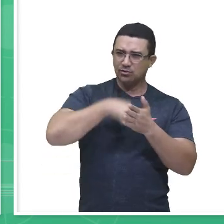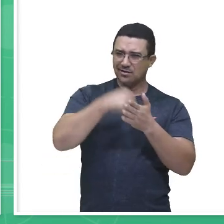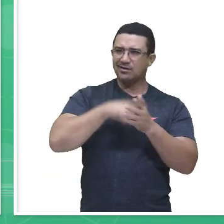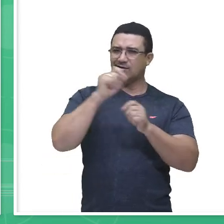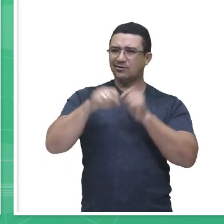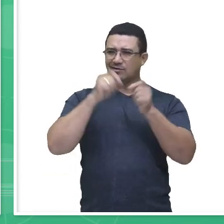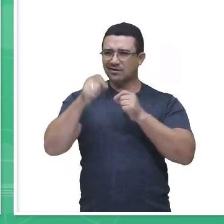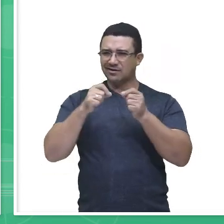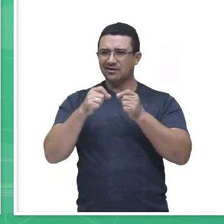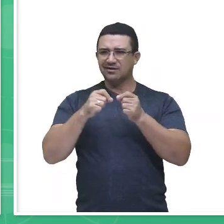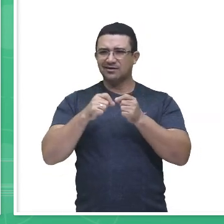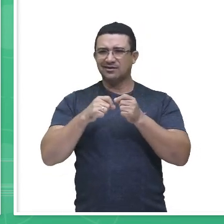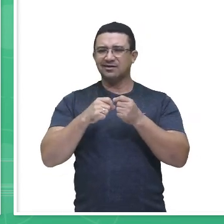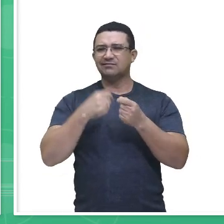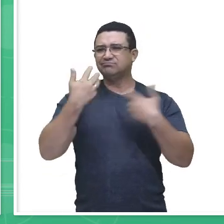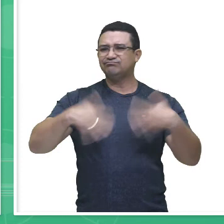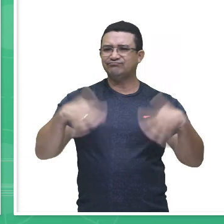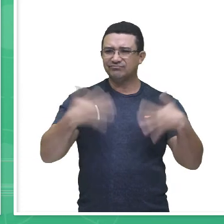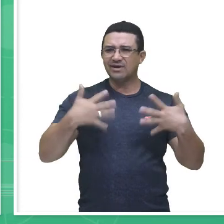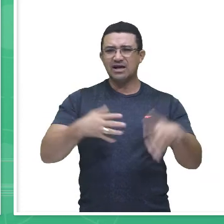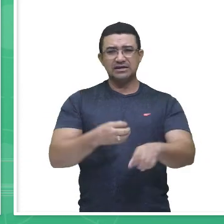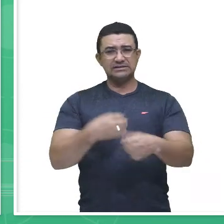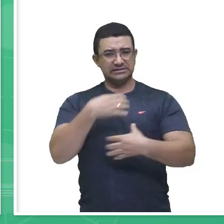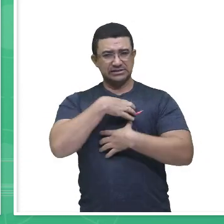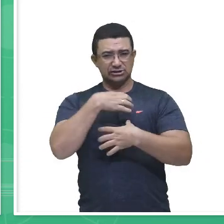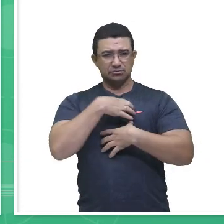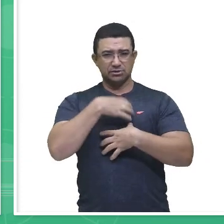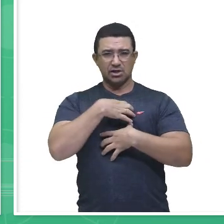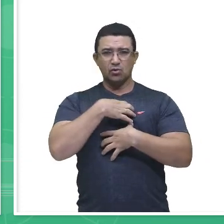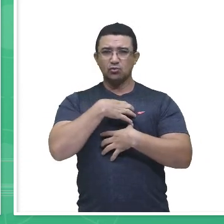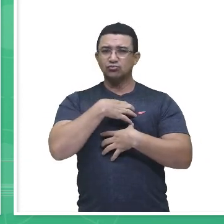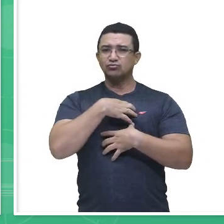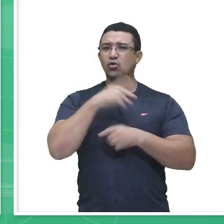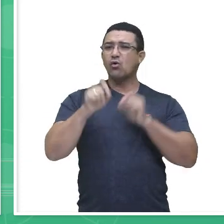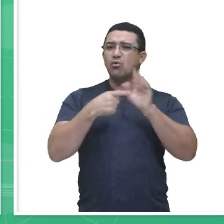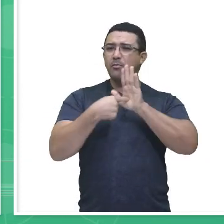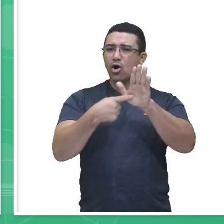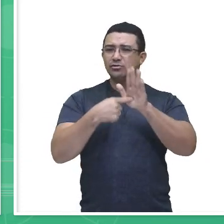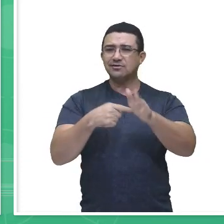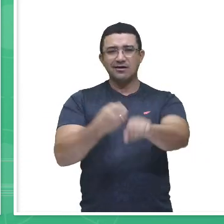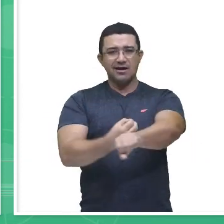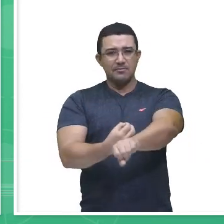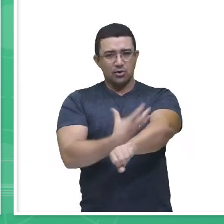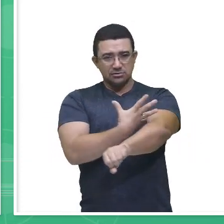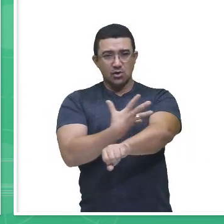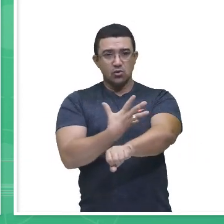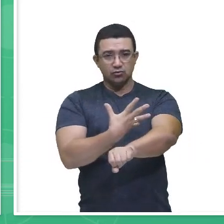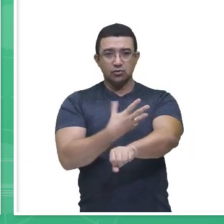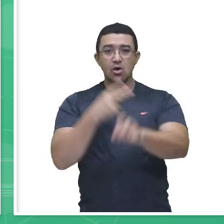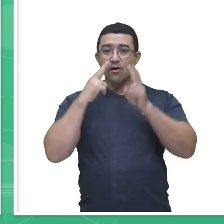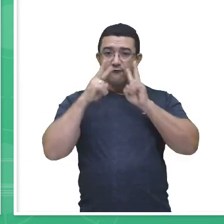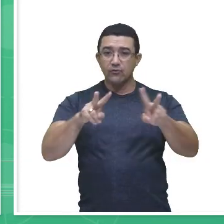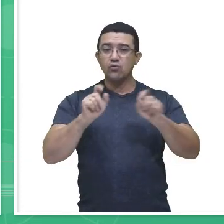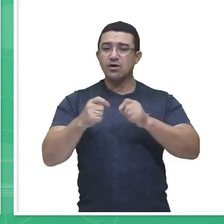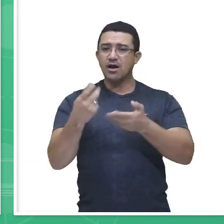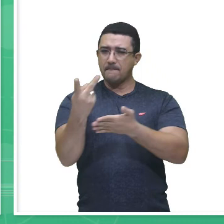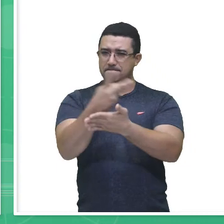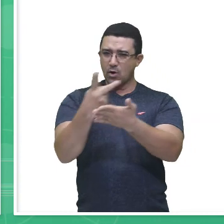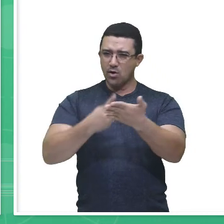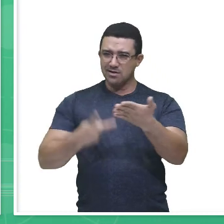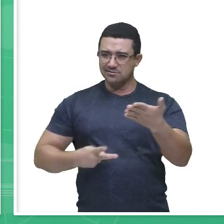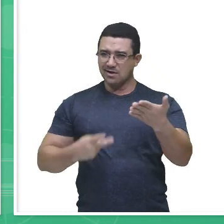exageros sentimentais e à forma de expressão subordinada às emoções, visão da poesia a serviço das